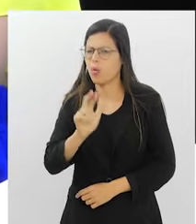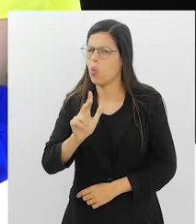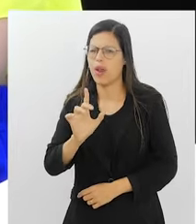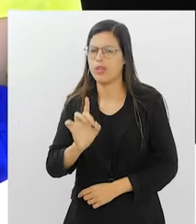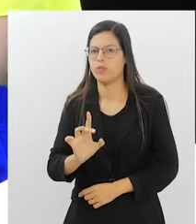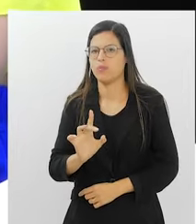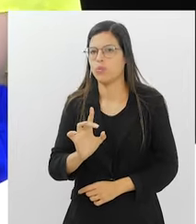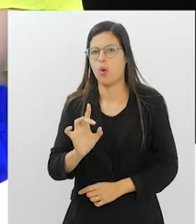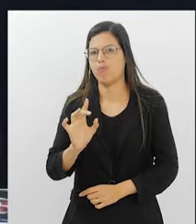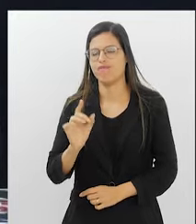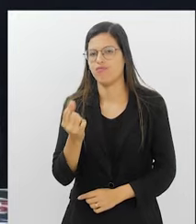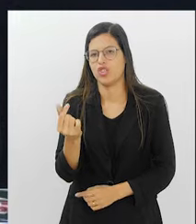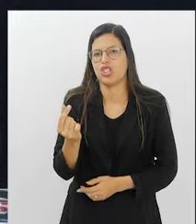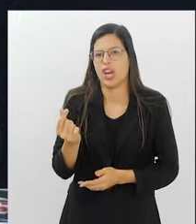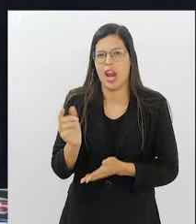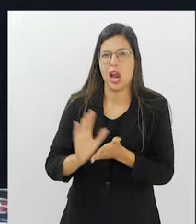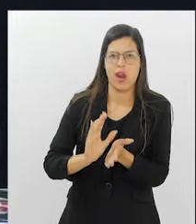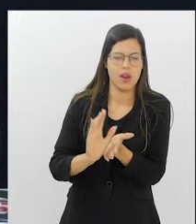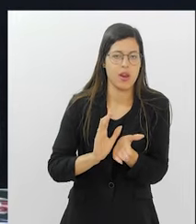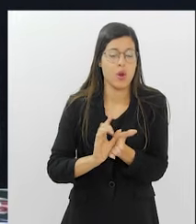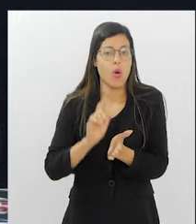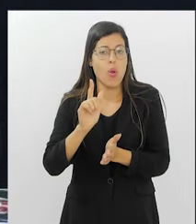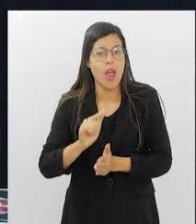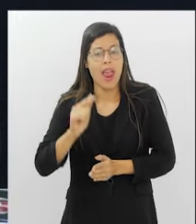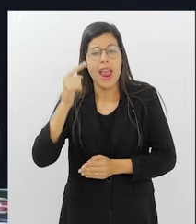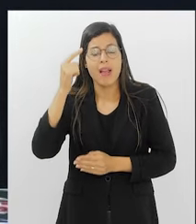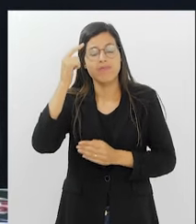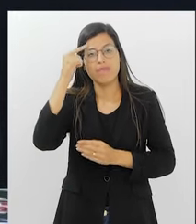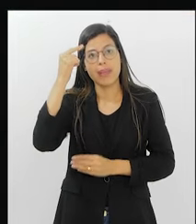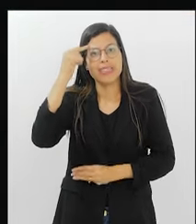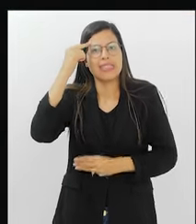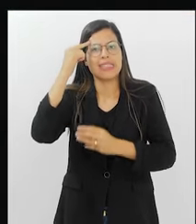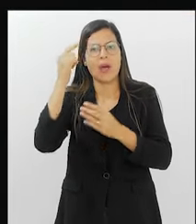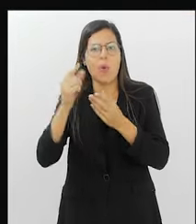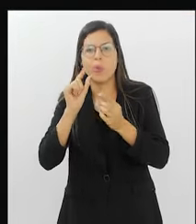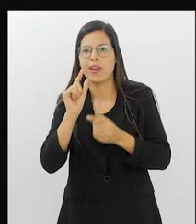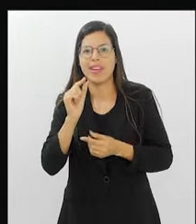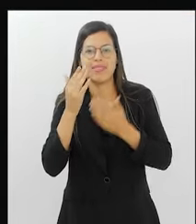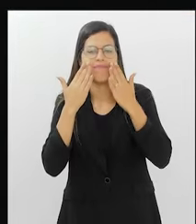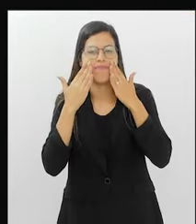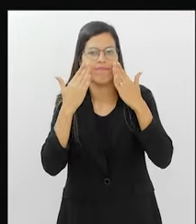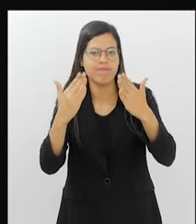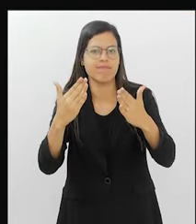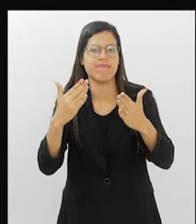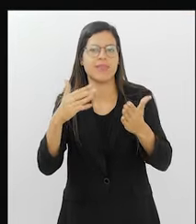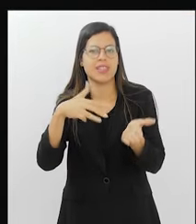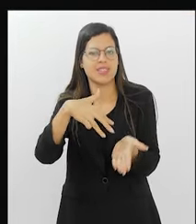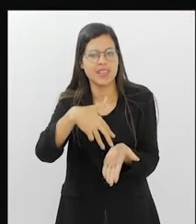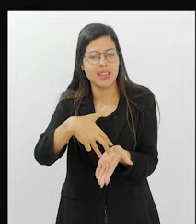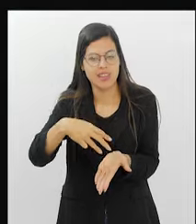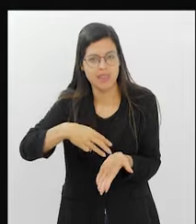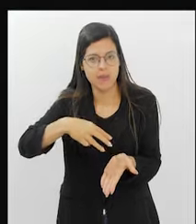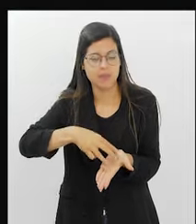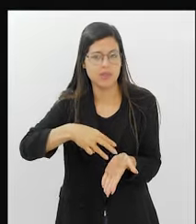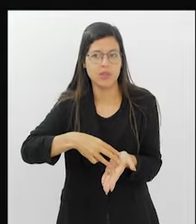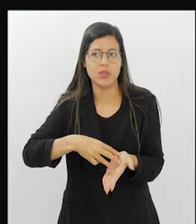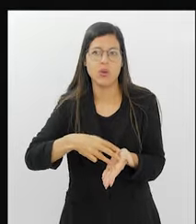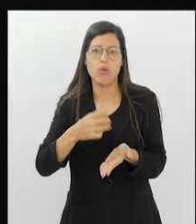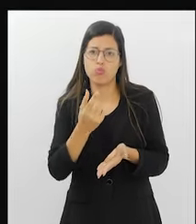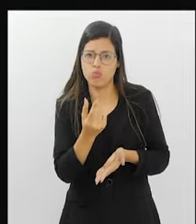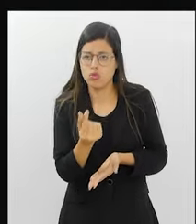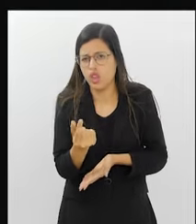é sobre dinheiro é sobre cabeça mesmo criatividade do que pode apresentar na Avenida Nem sempre o